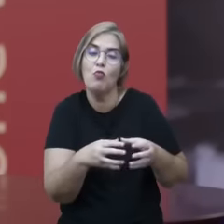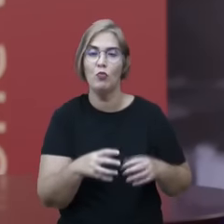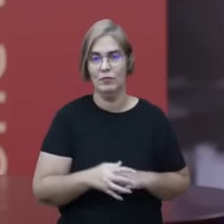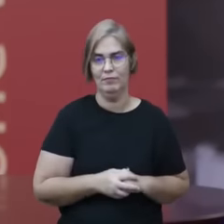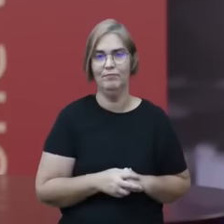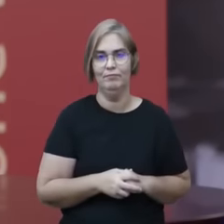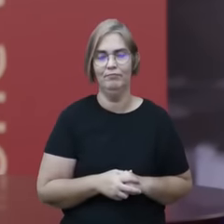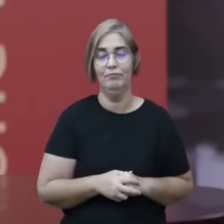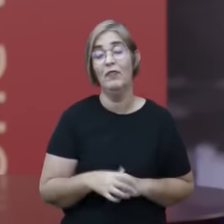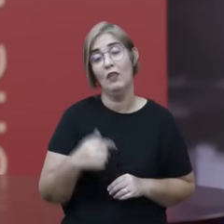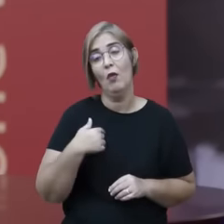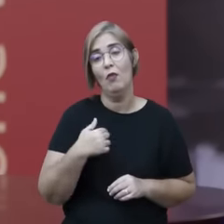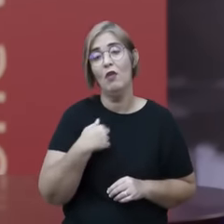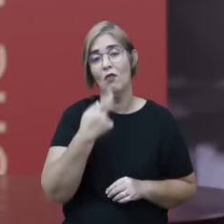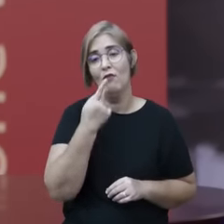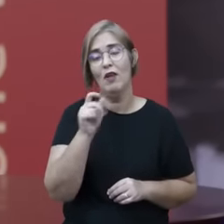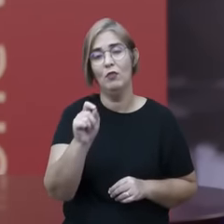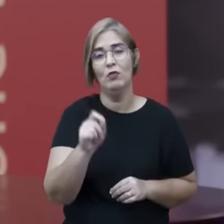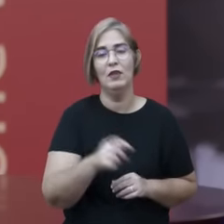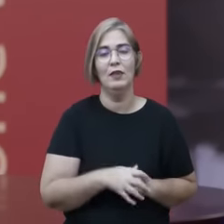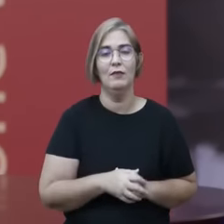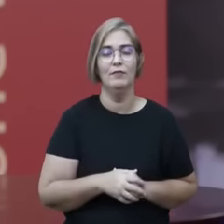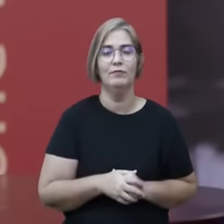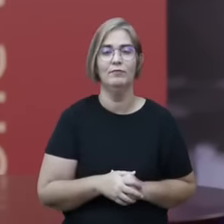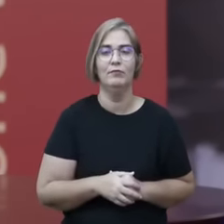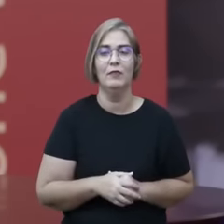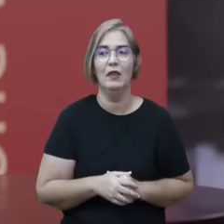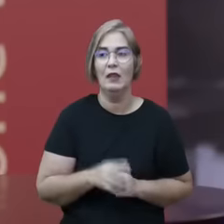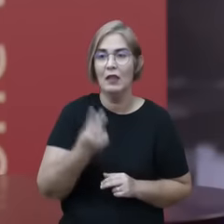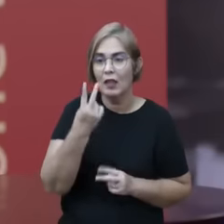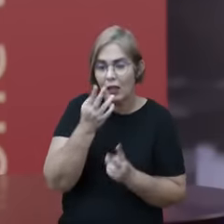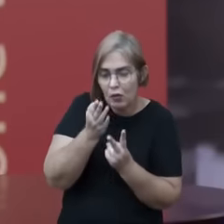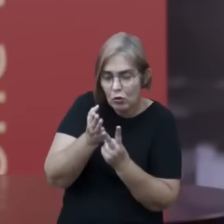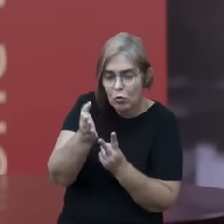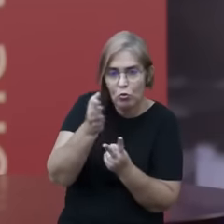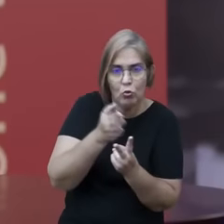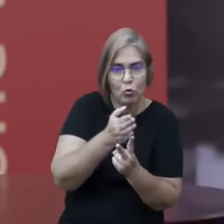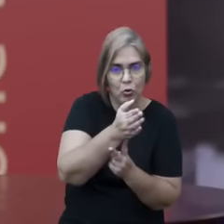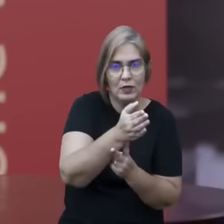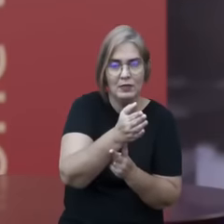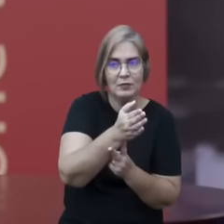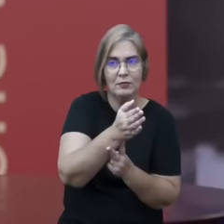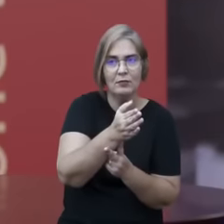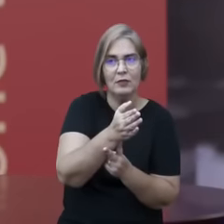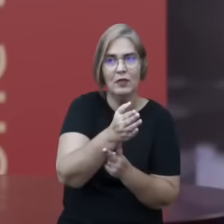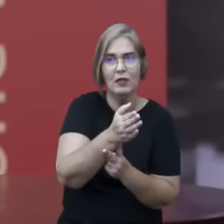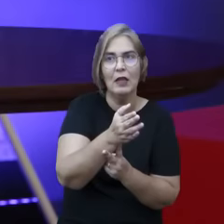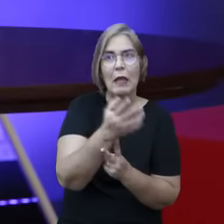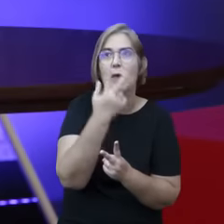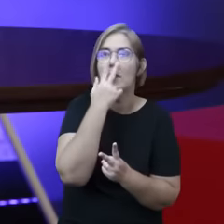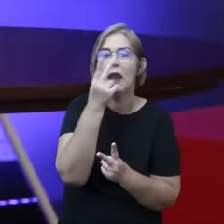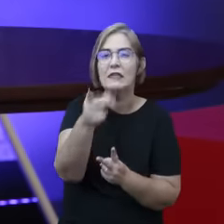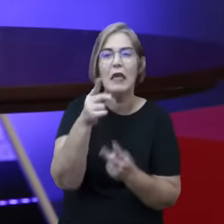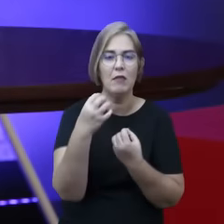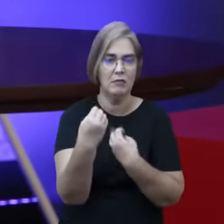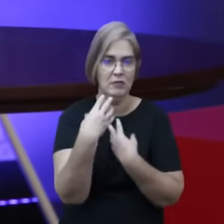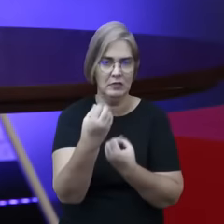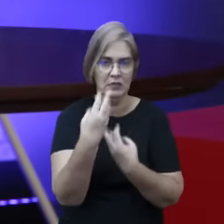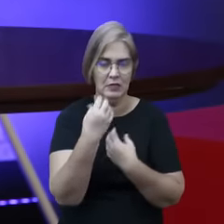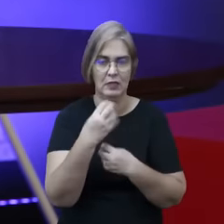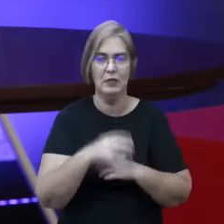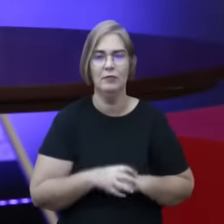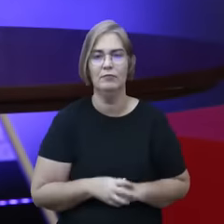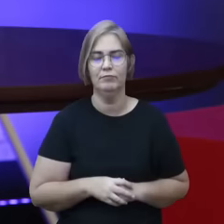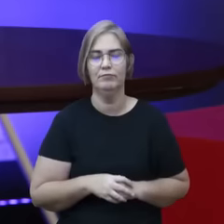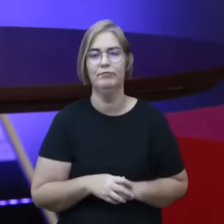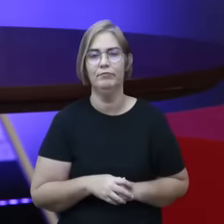eu diria o seguinte, que duas direções que o CAMI parece nos dar. Primeiro é como ele